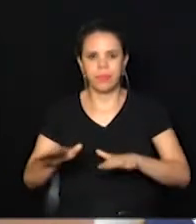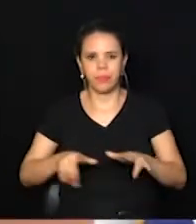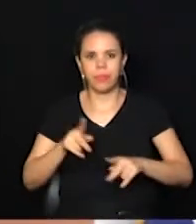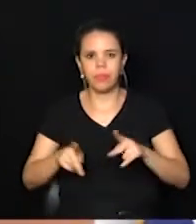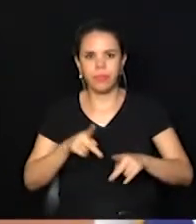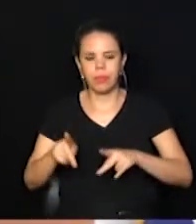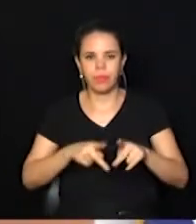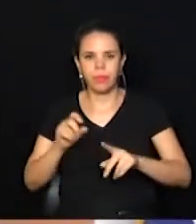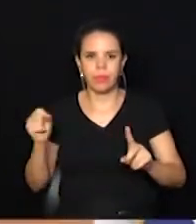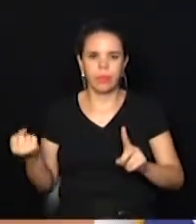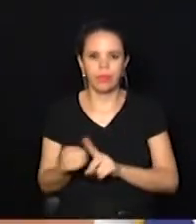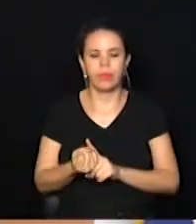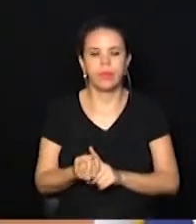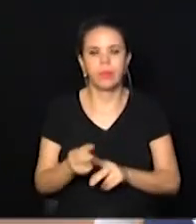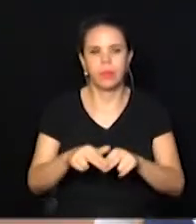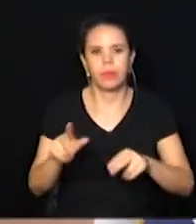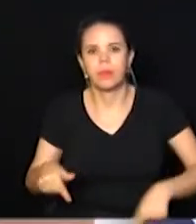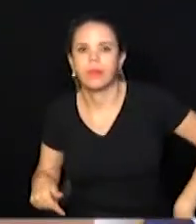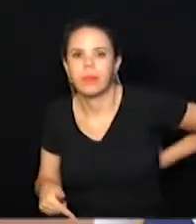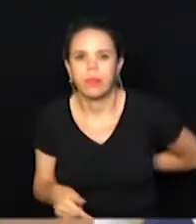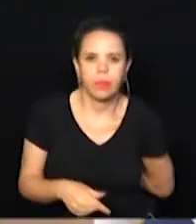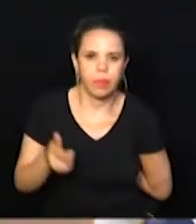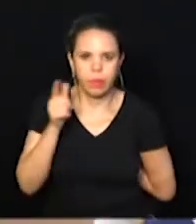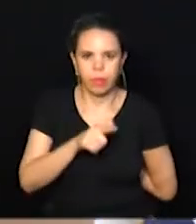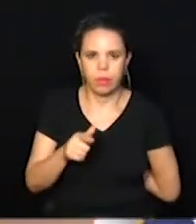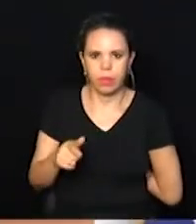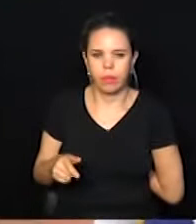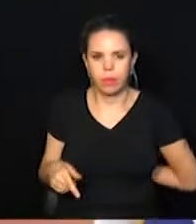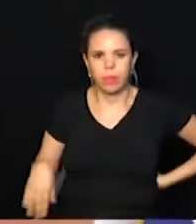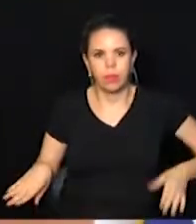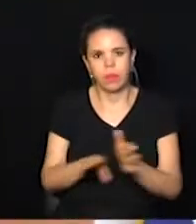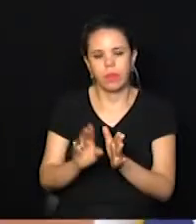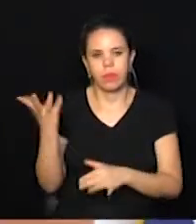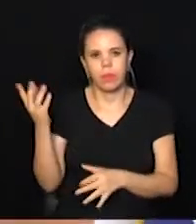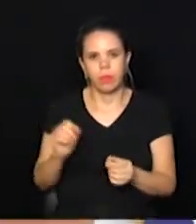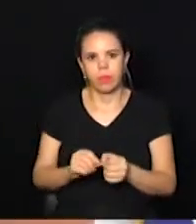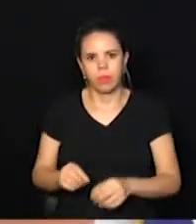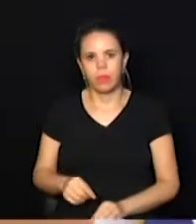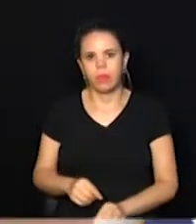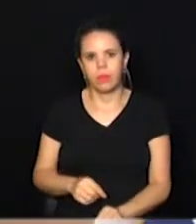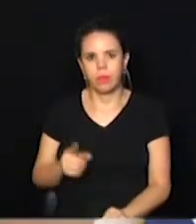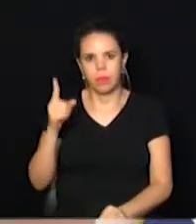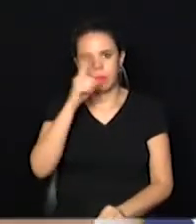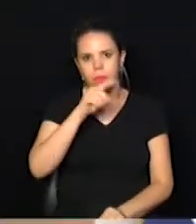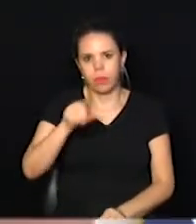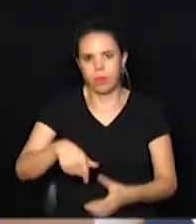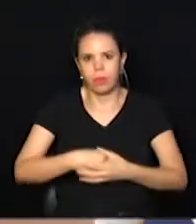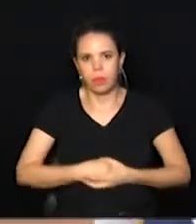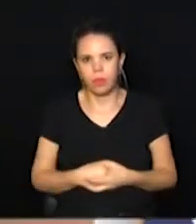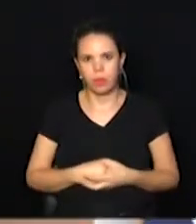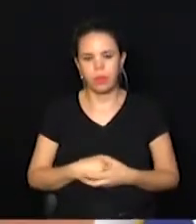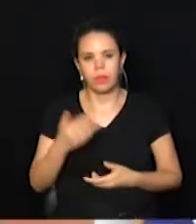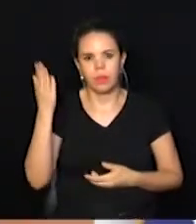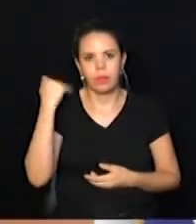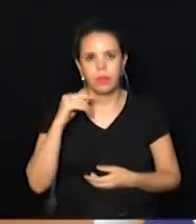fazendo movimento social, é justamente para quando ganhar, chegar lá e fazer acontecer. É difícil? É, porque a gente